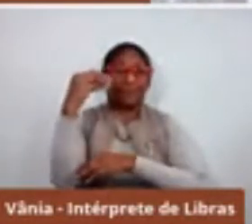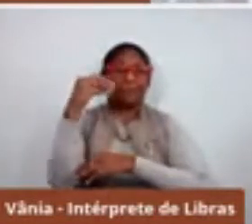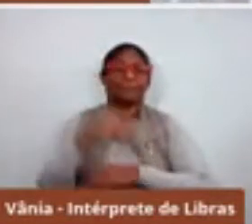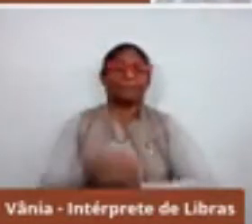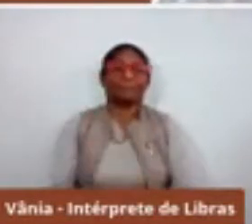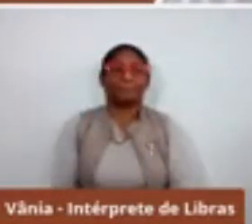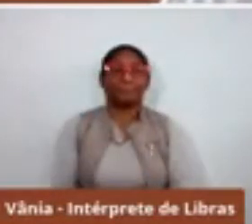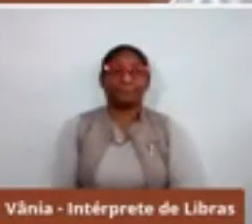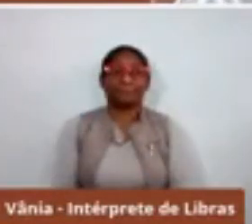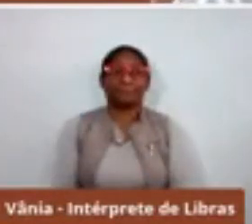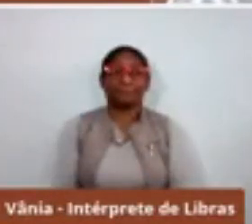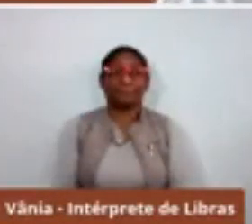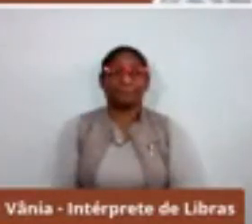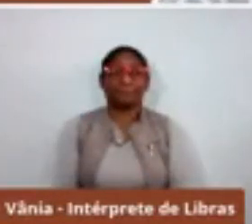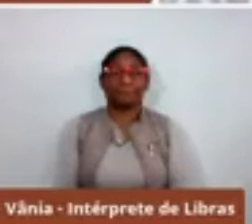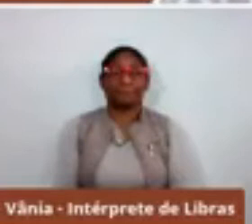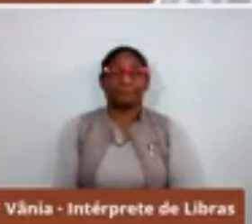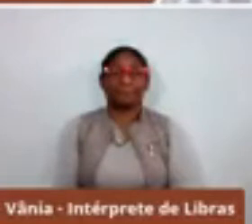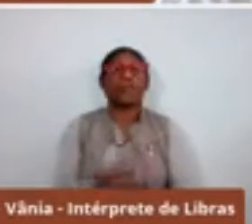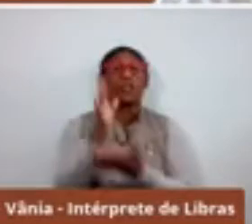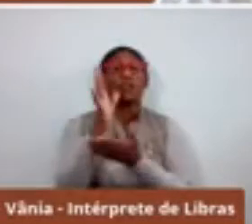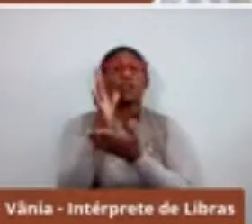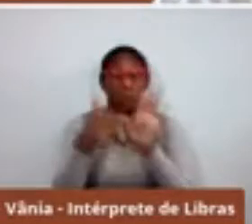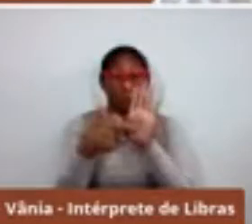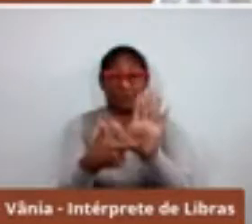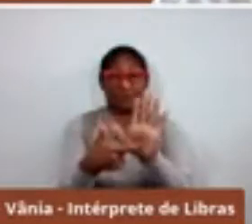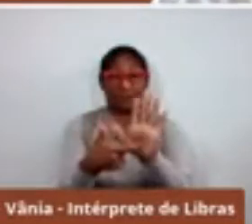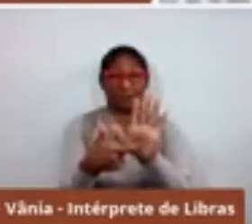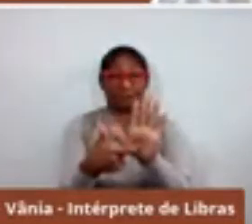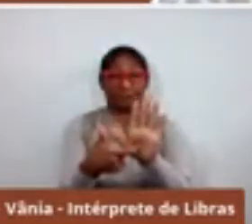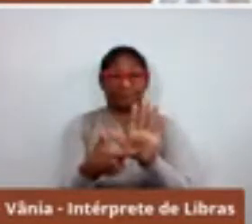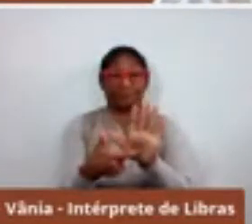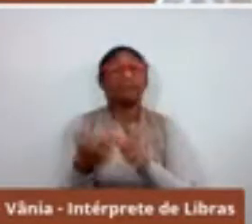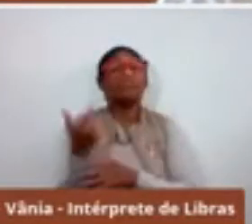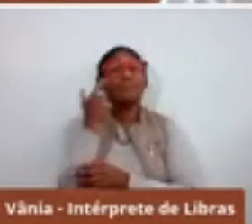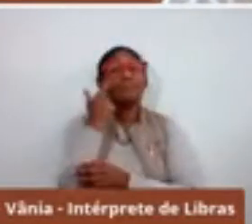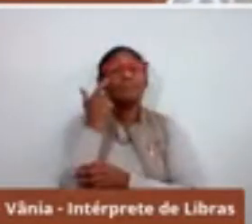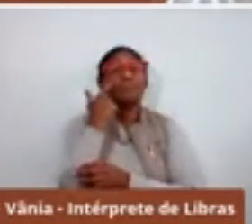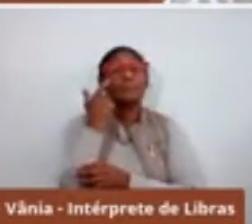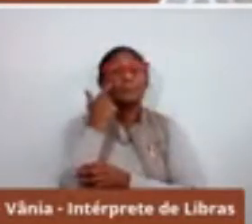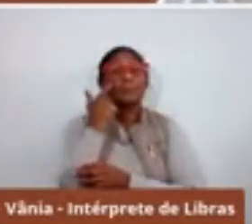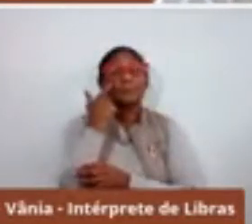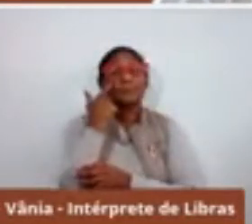metropolitana de Porto Alegre. Então, vou dividir com vocês agora o que nós temos